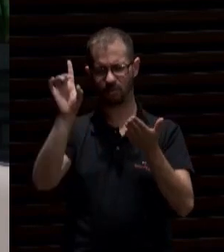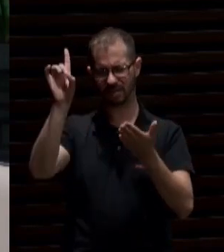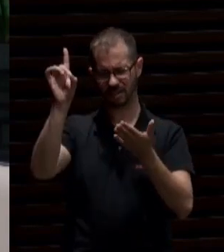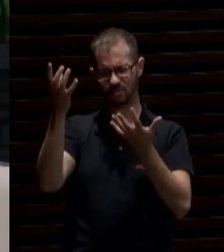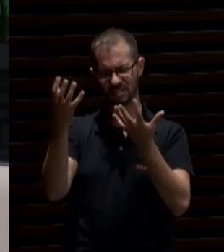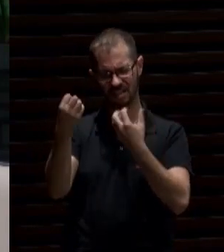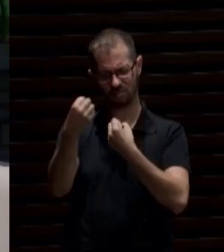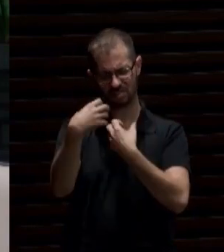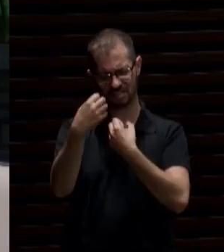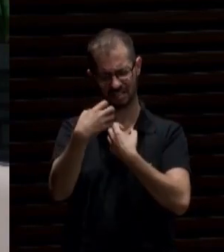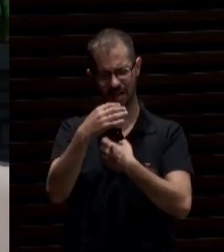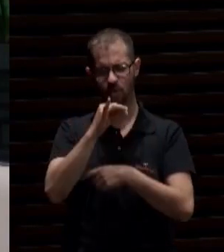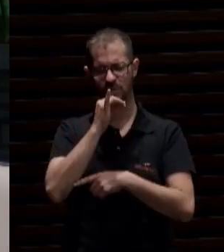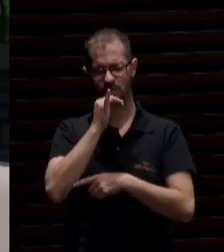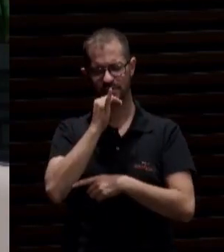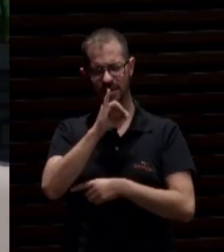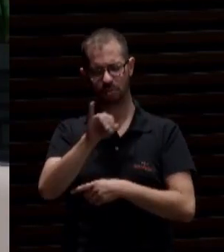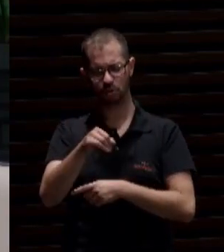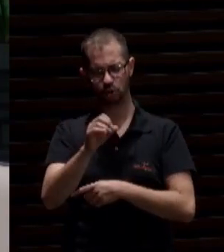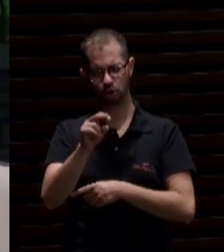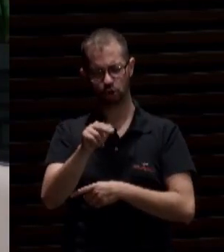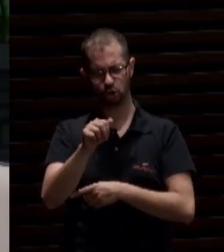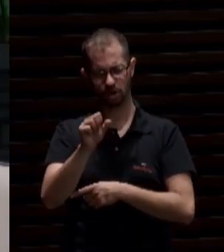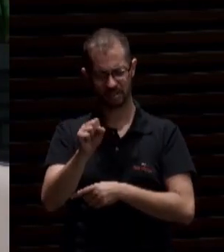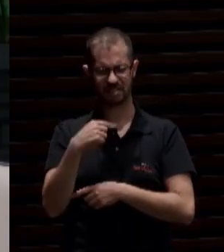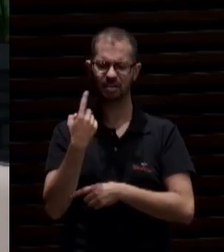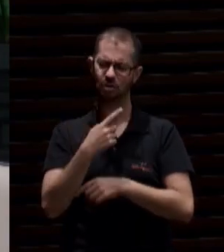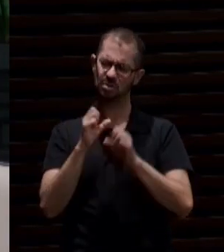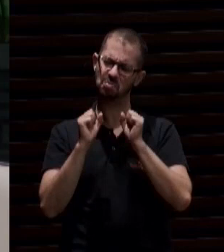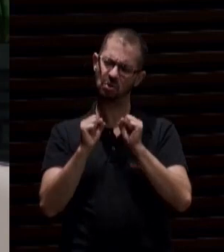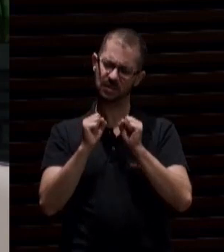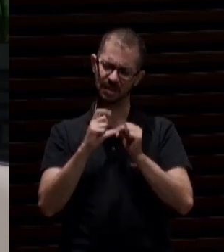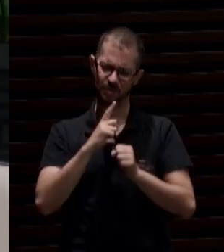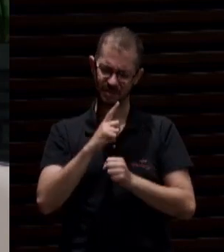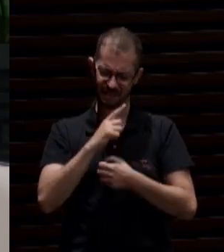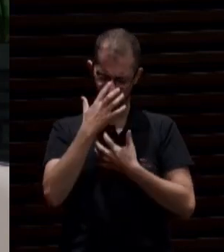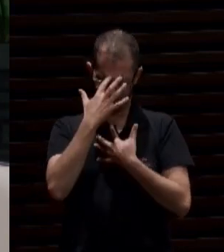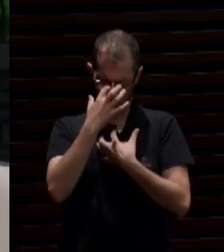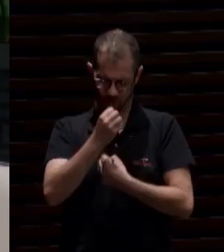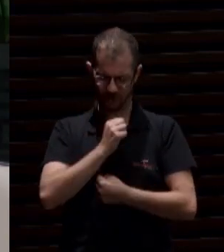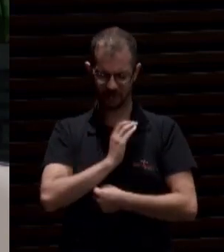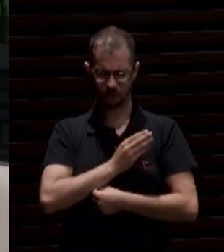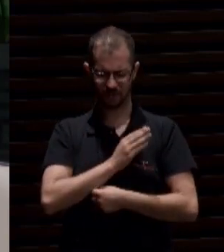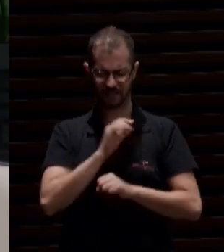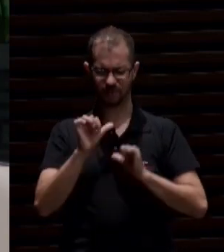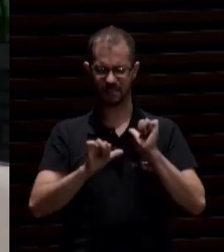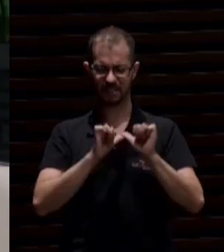a partir do exemplo de Jonas. E que nós possamos agarrar isso, Pai, com força no coração e sermos transformados pelo